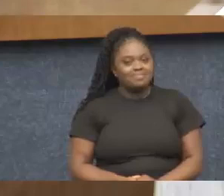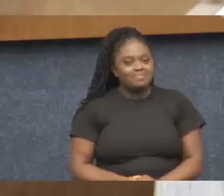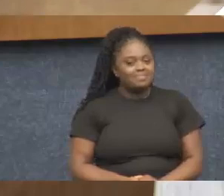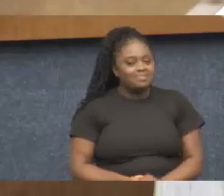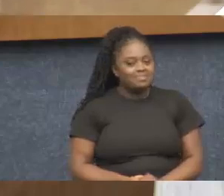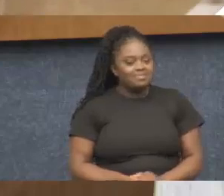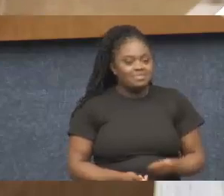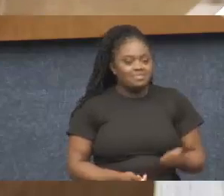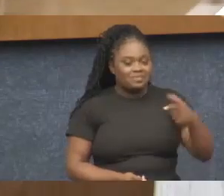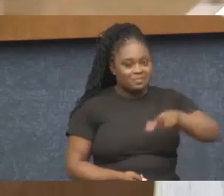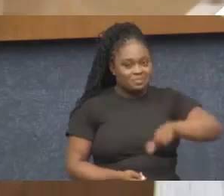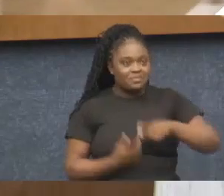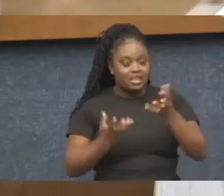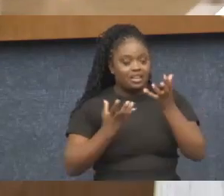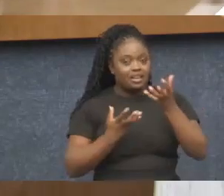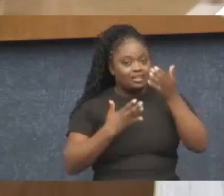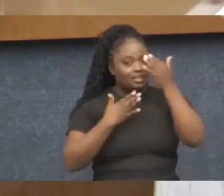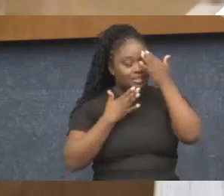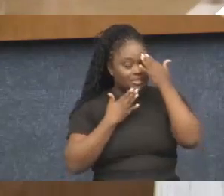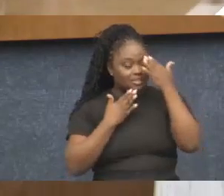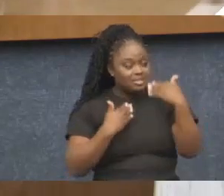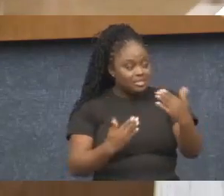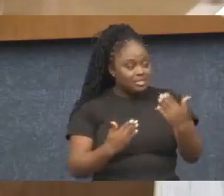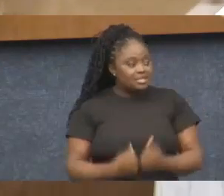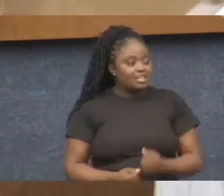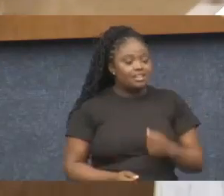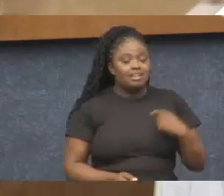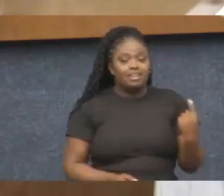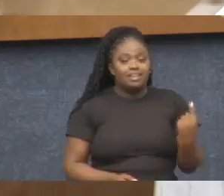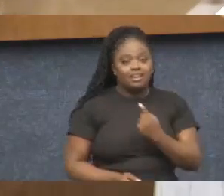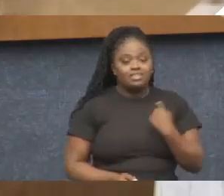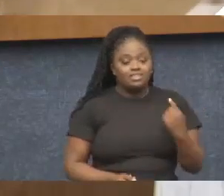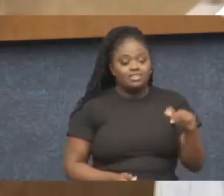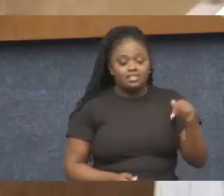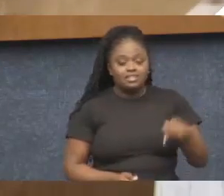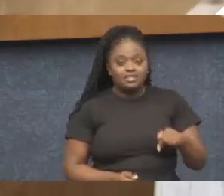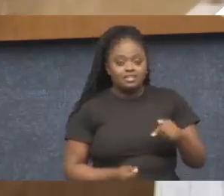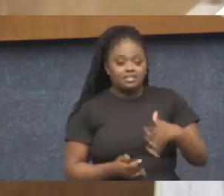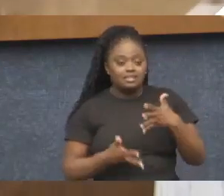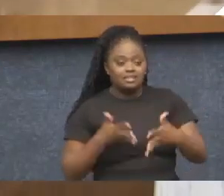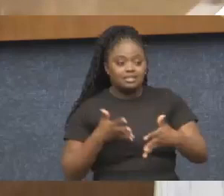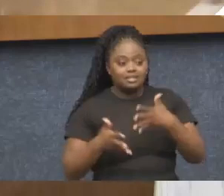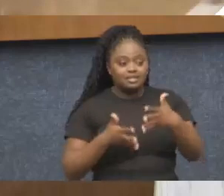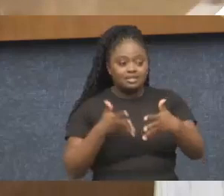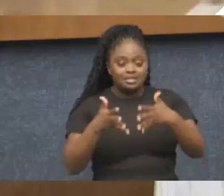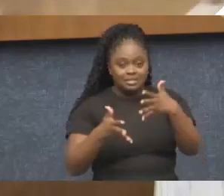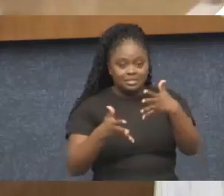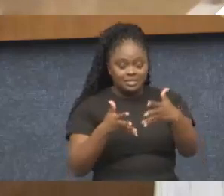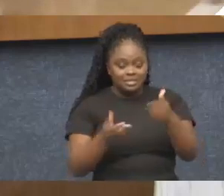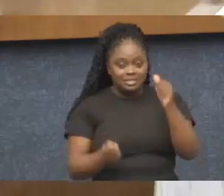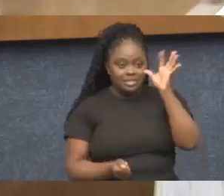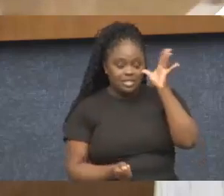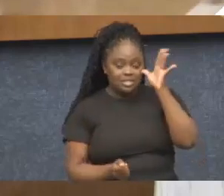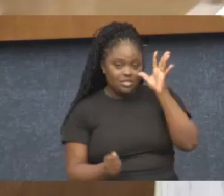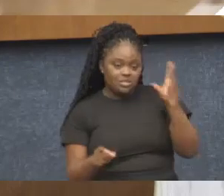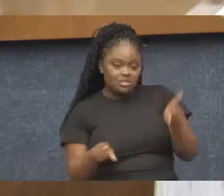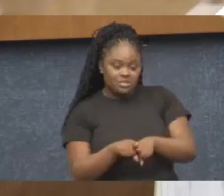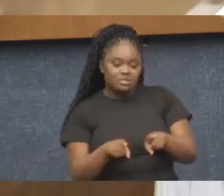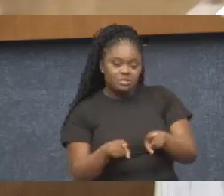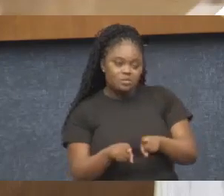Ô Paulo, mais uma vez quero te agradecer. E a gente acabou aqui, nas suas palavras, assistindo